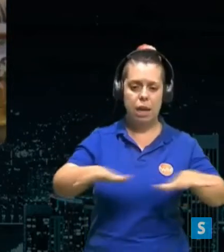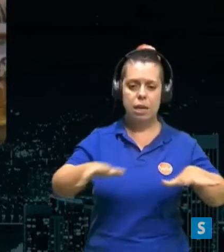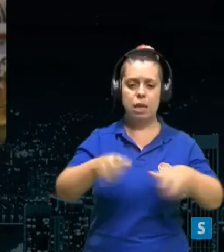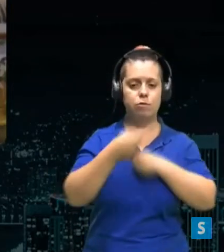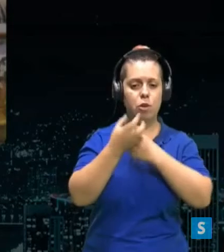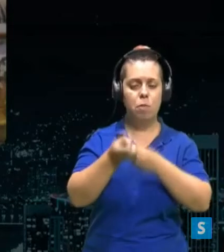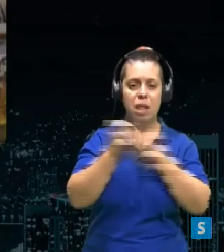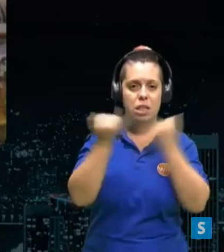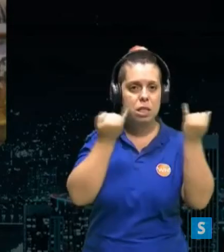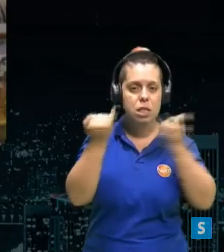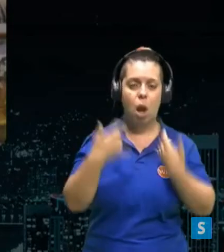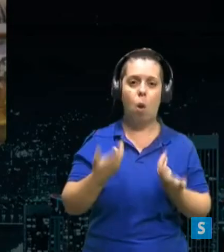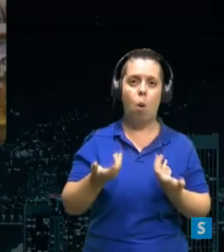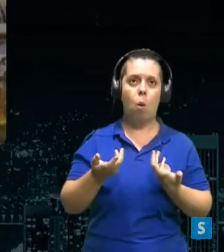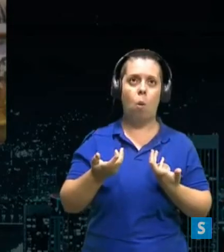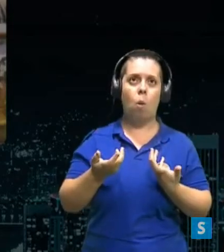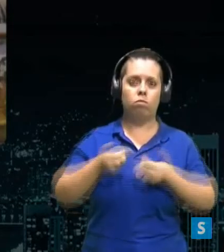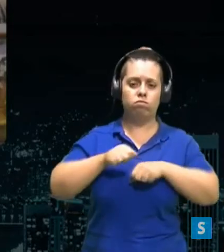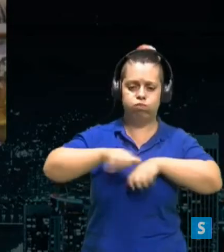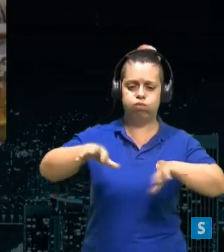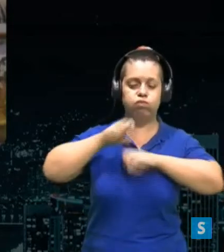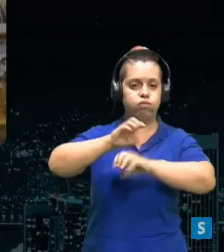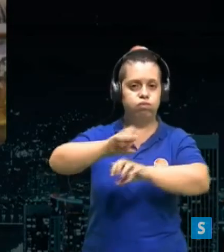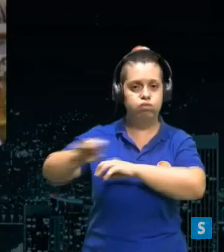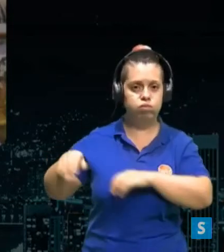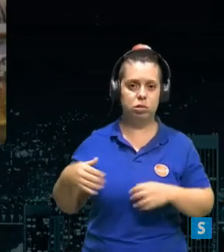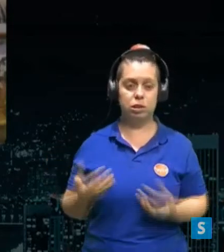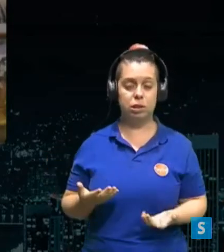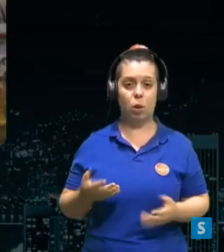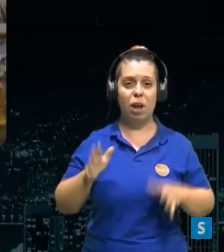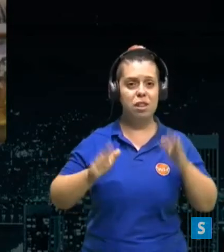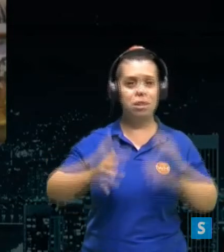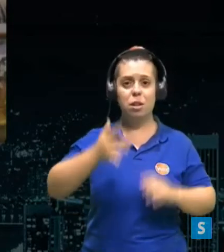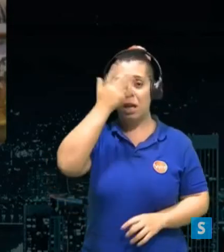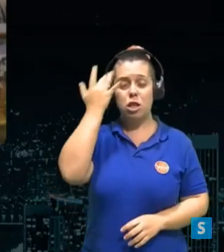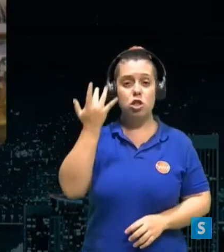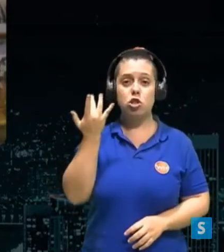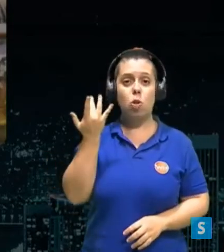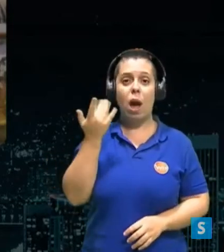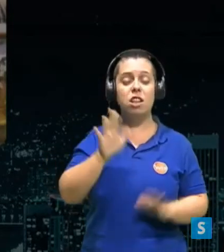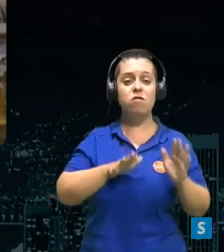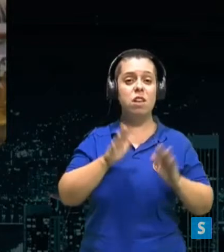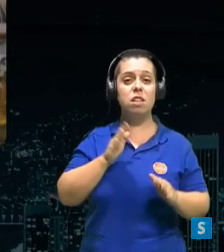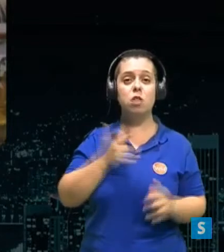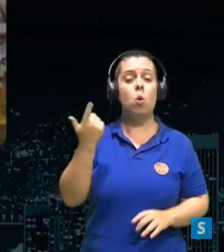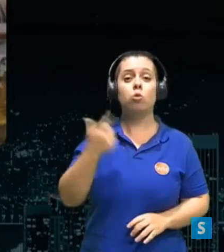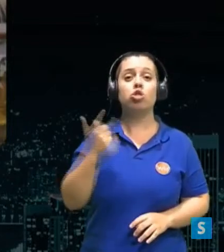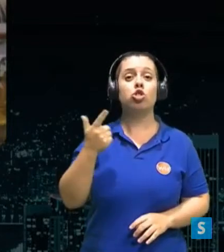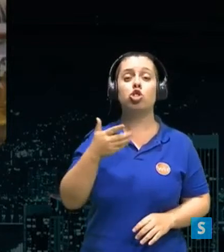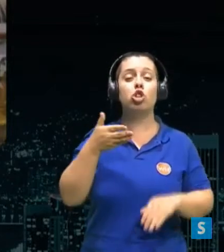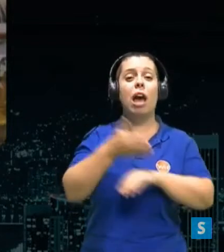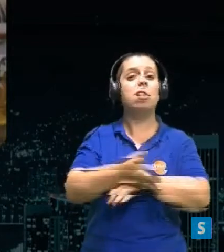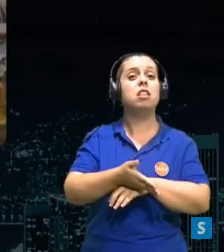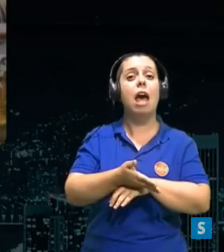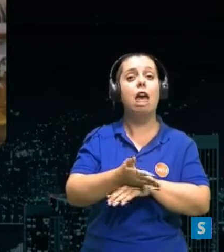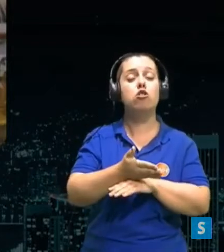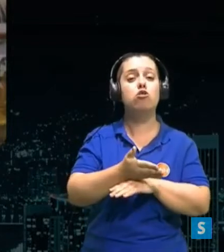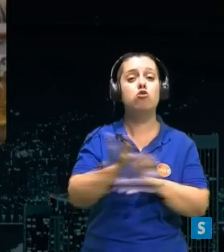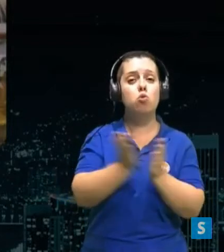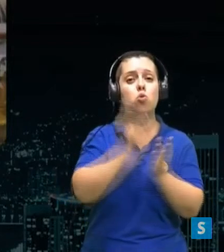mundo todo então as pessoas nunca tiveram acesso a uma enciclopédia agora eles têm um meio que eles podem